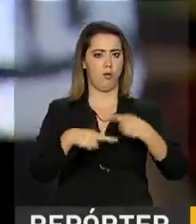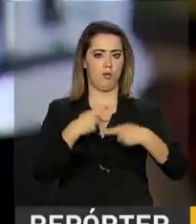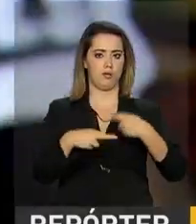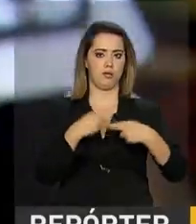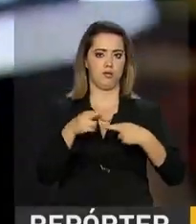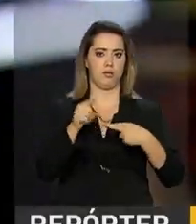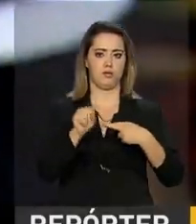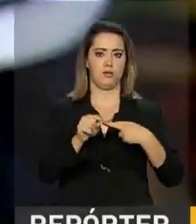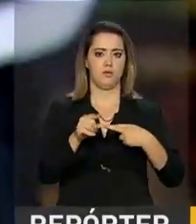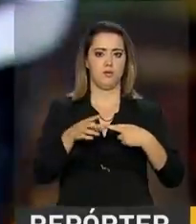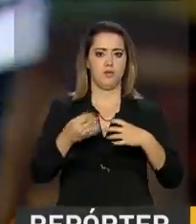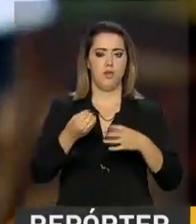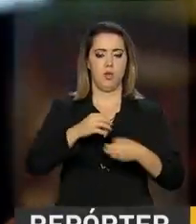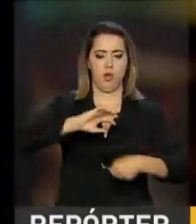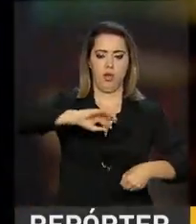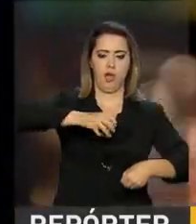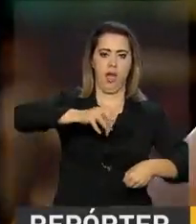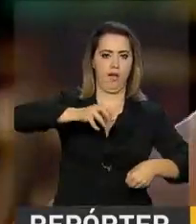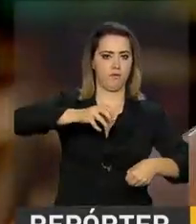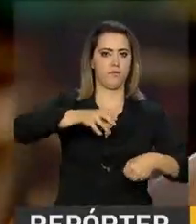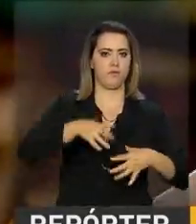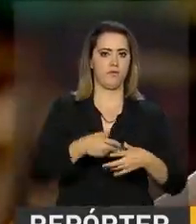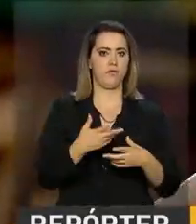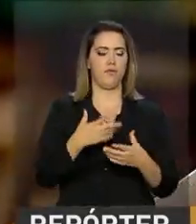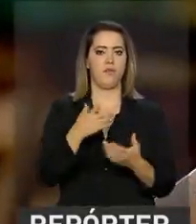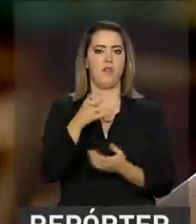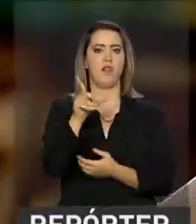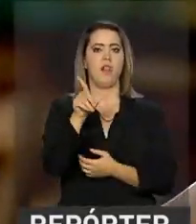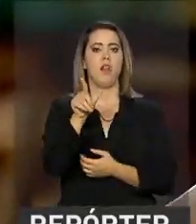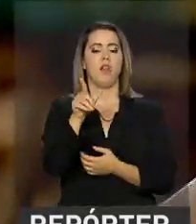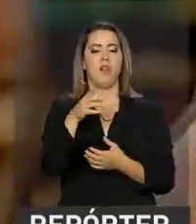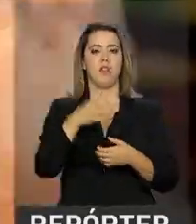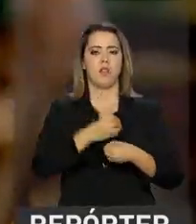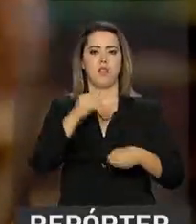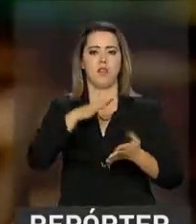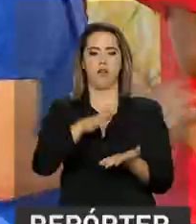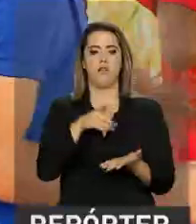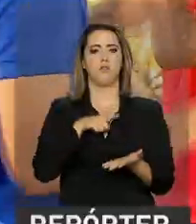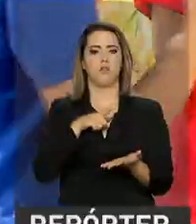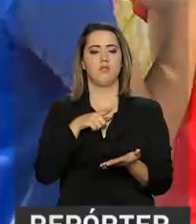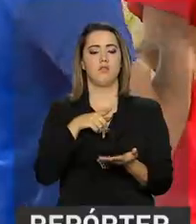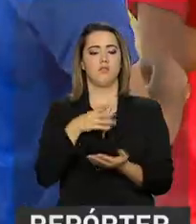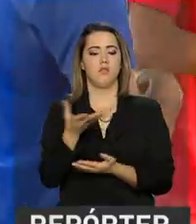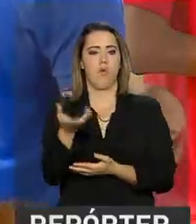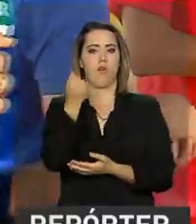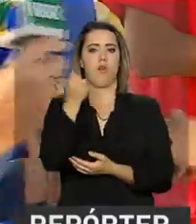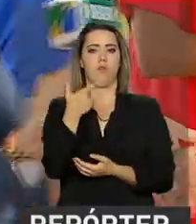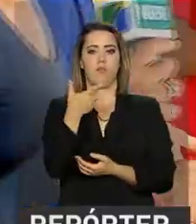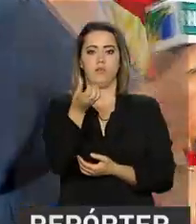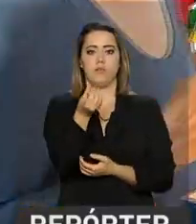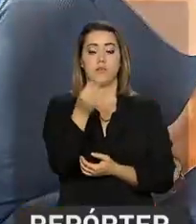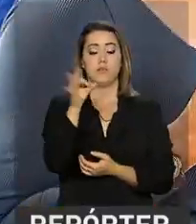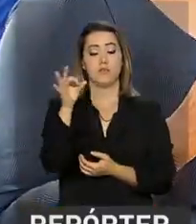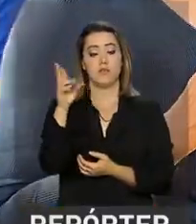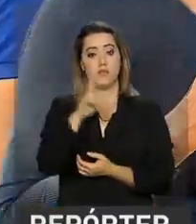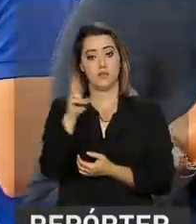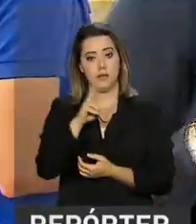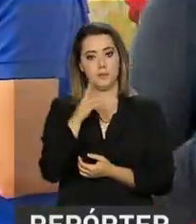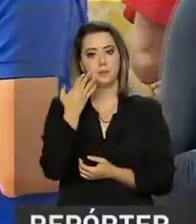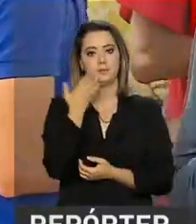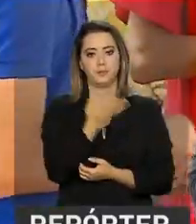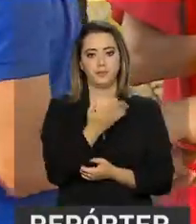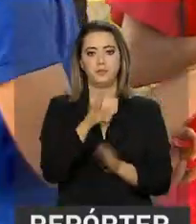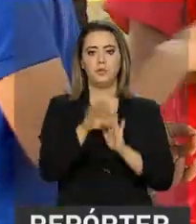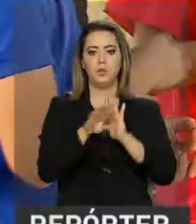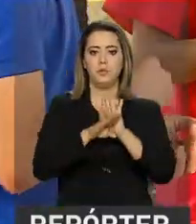reciclável de garrafa e e e latinha misturada eu faço R 26 esses catadores fazem parte de um projeto